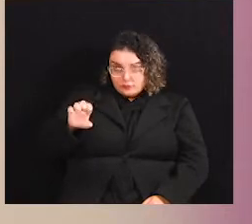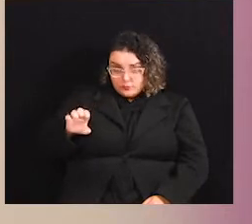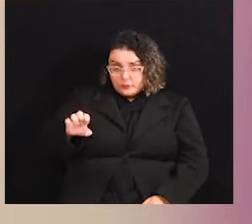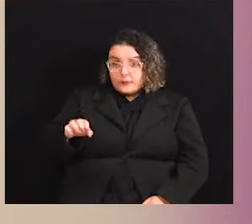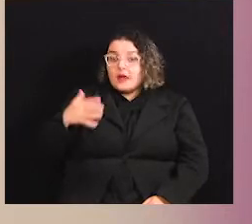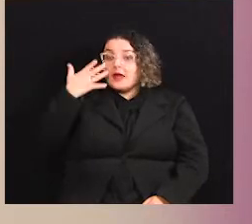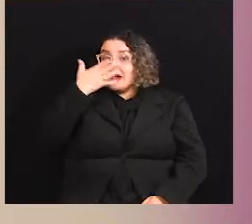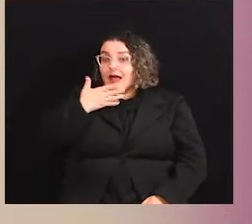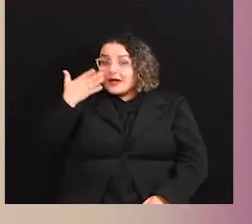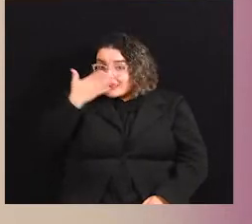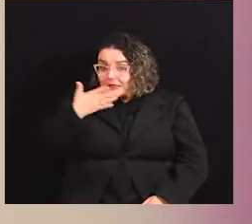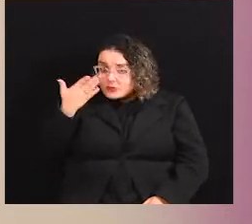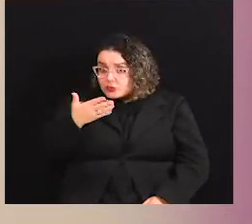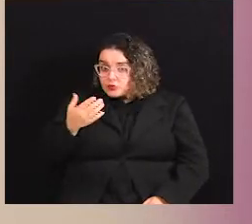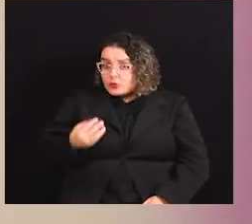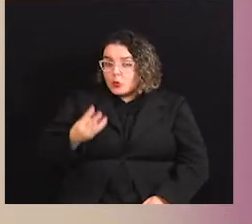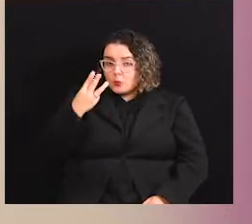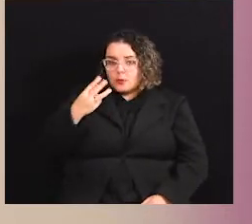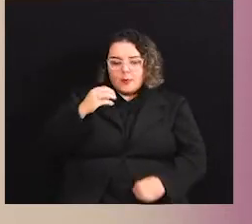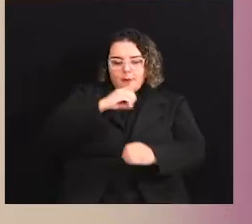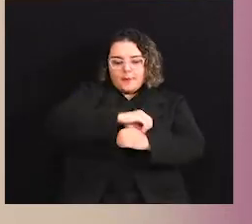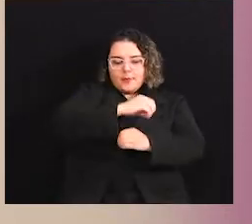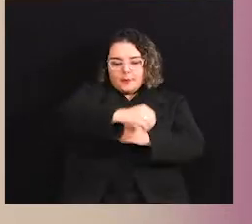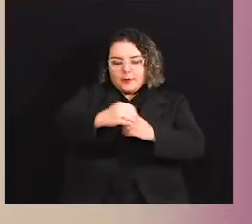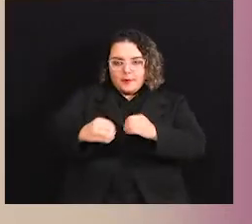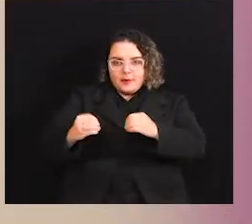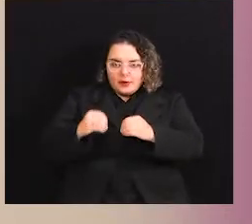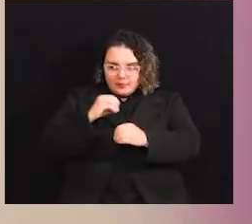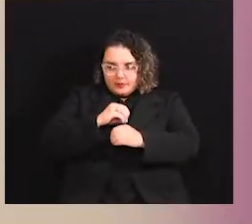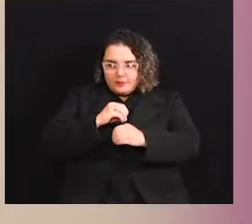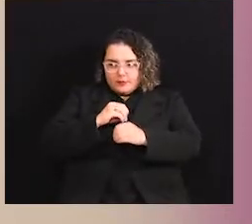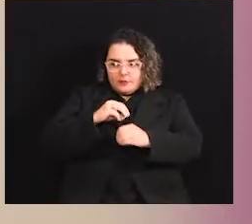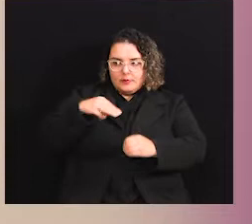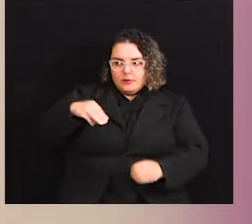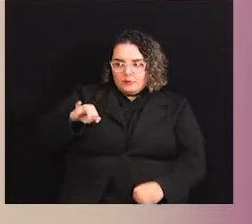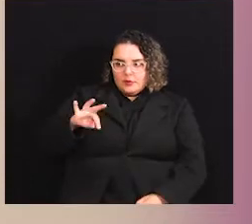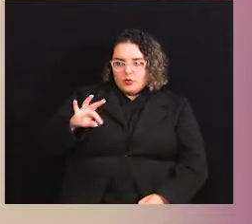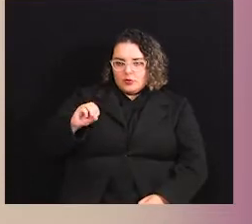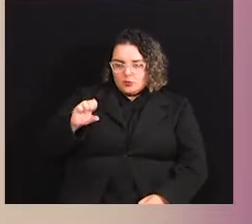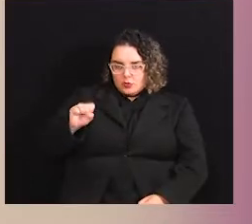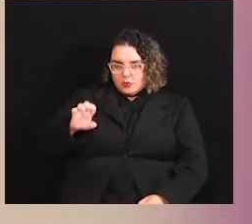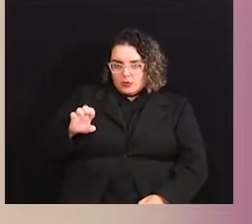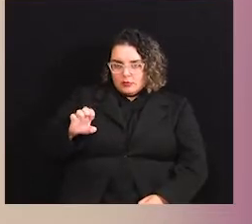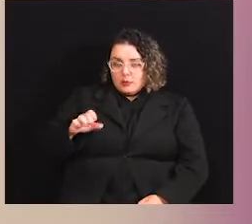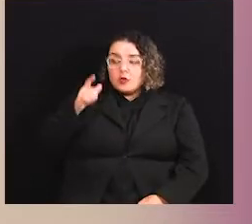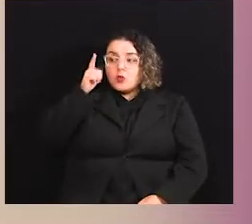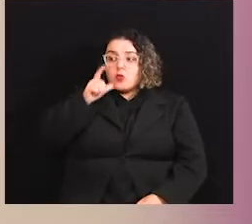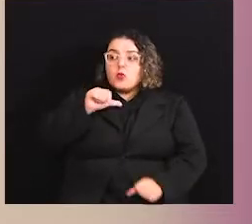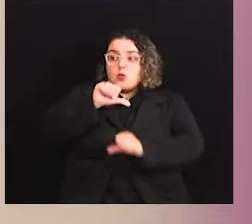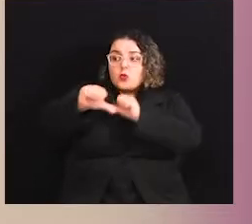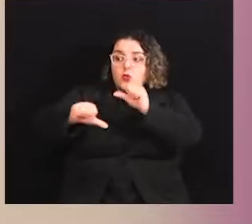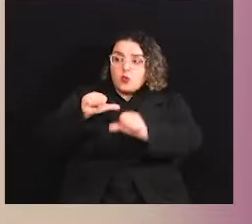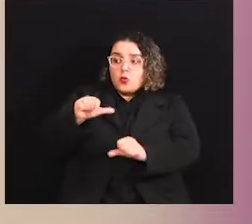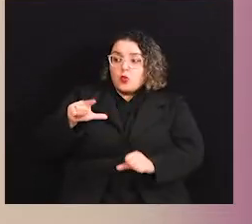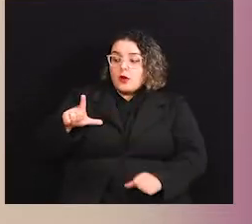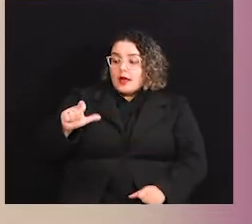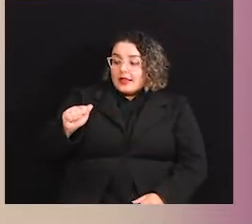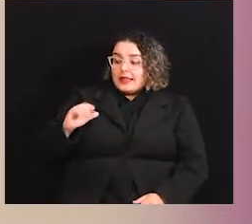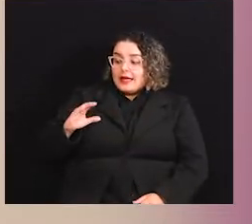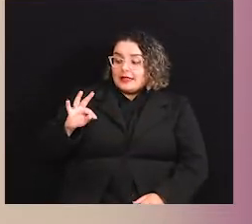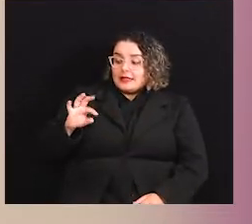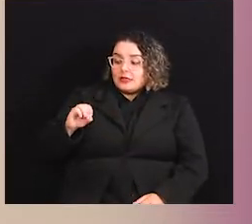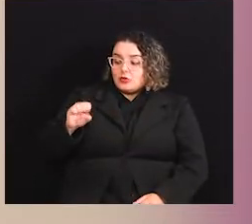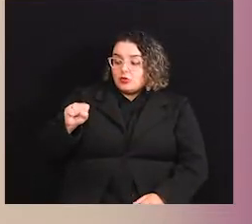a lactose é formada por 3 moléculas de glicose. Então, para a gente conseguir transformar a lactose em glicose,